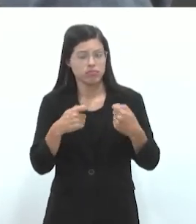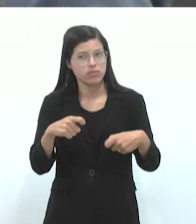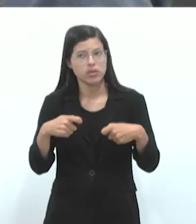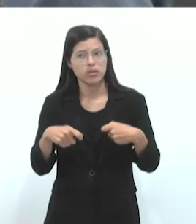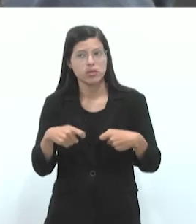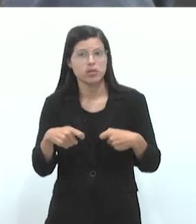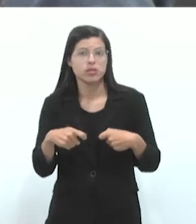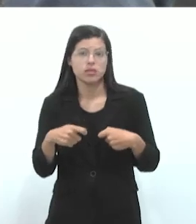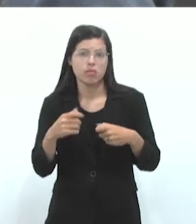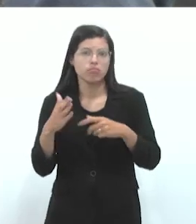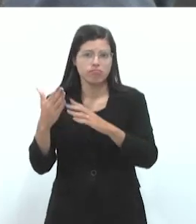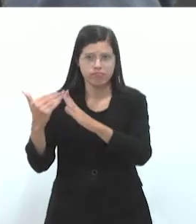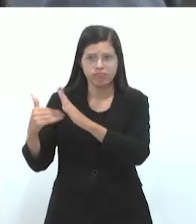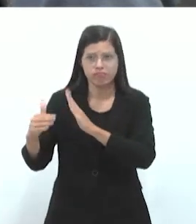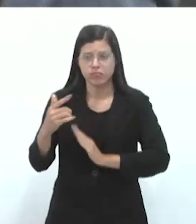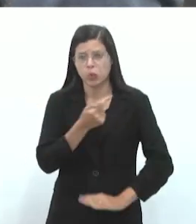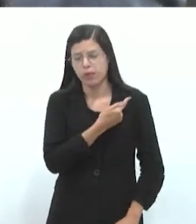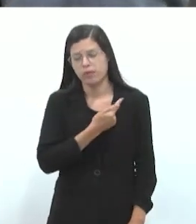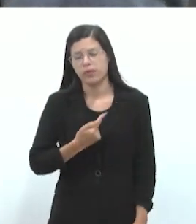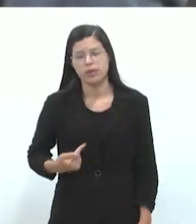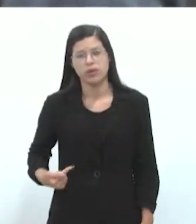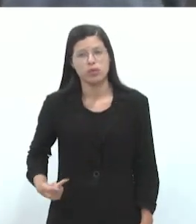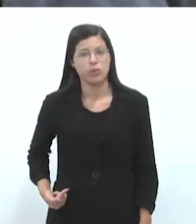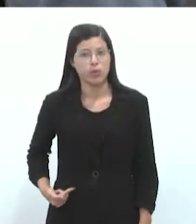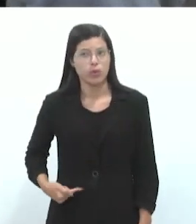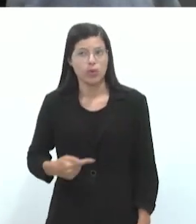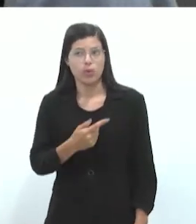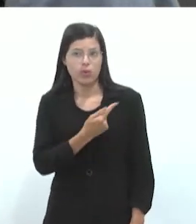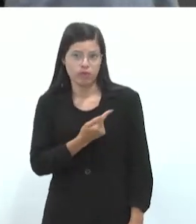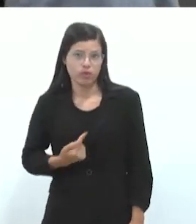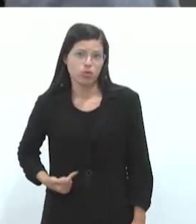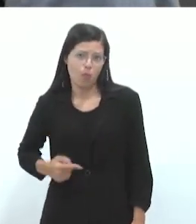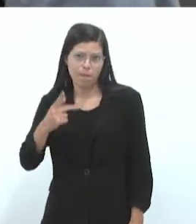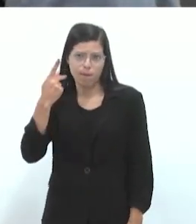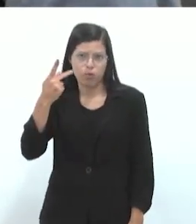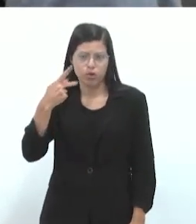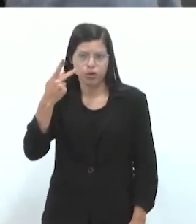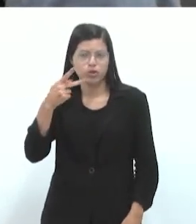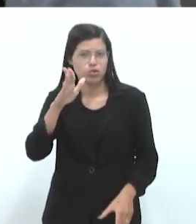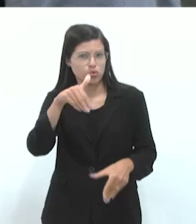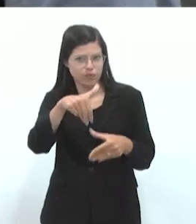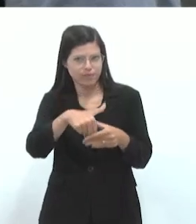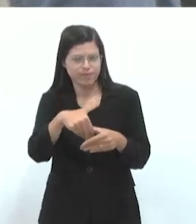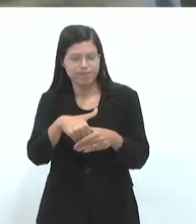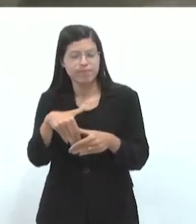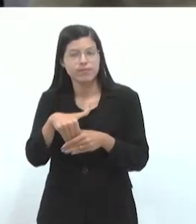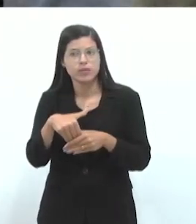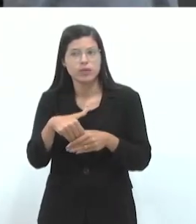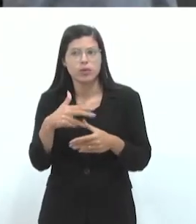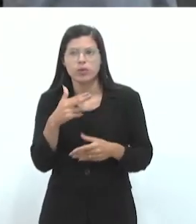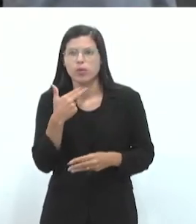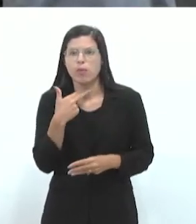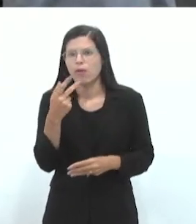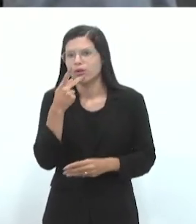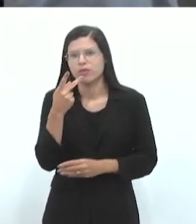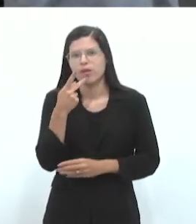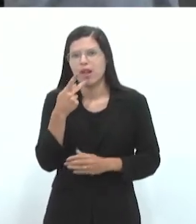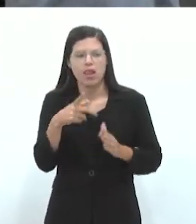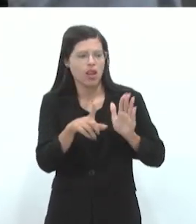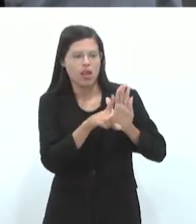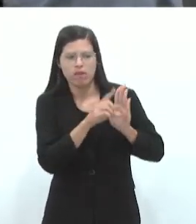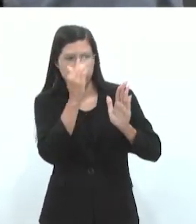ao governador. E o governador, que é um político eleito, não pode dizer que uma lei não vai ser cumprida porque